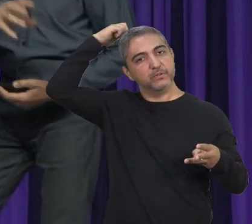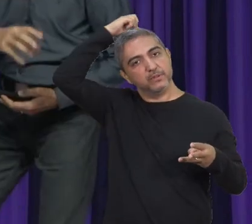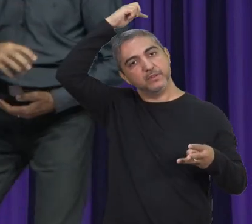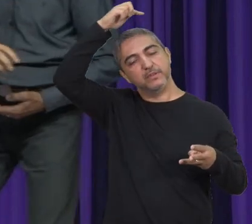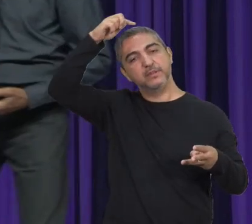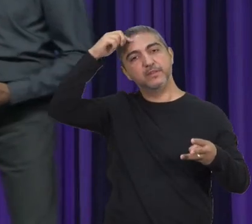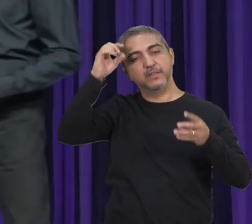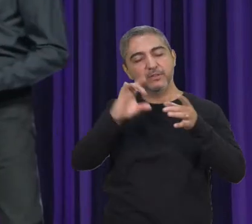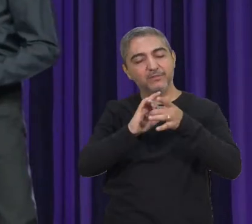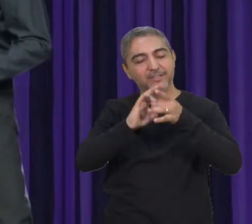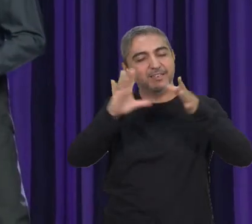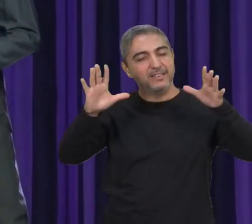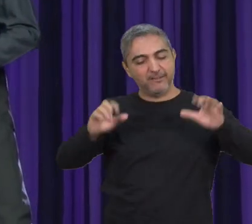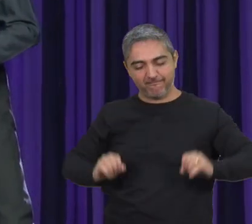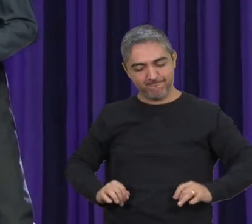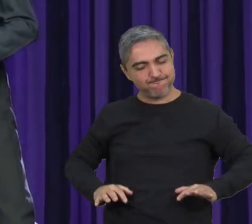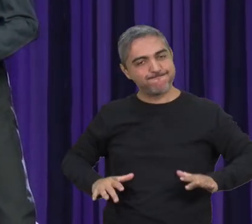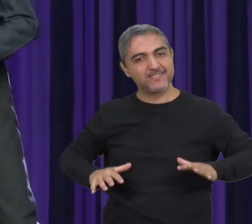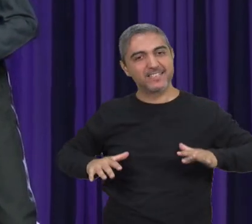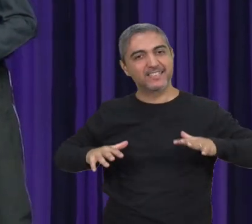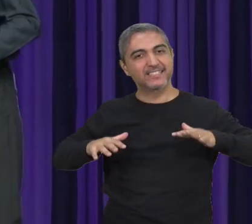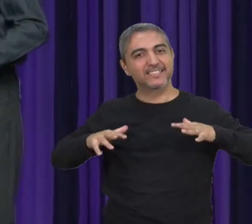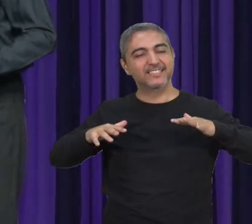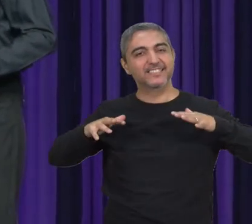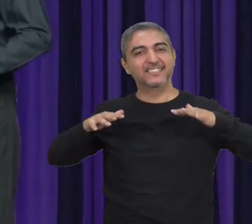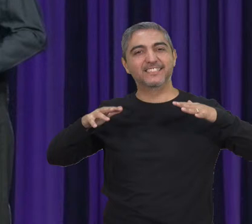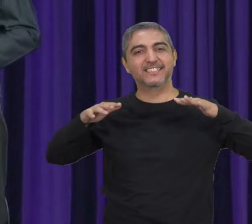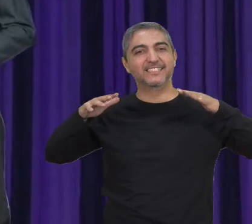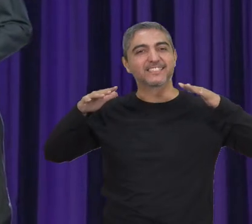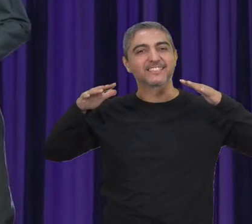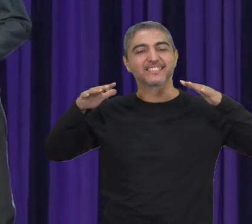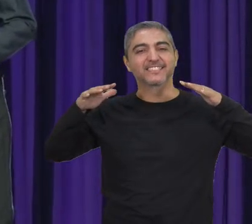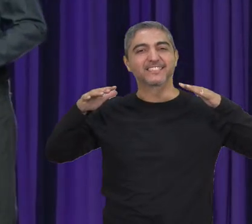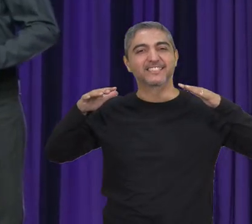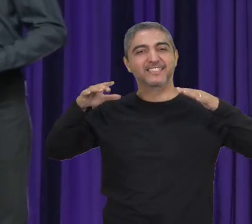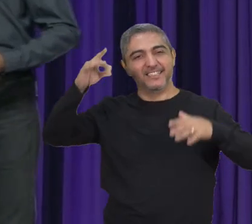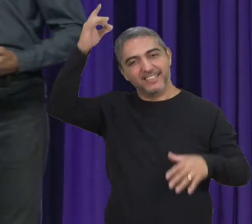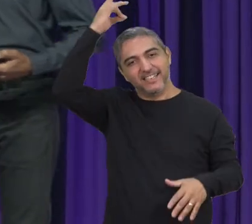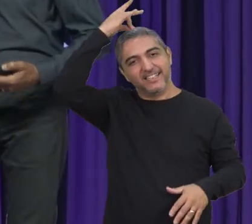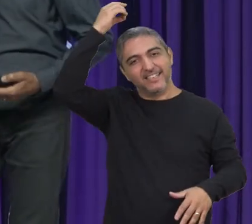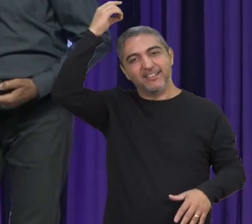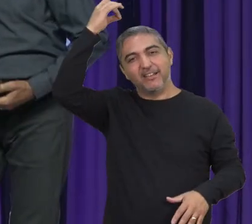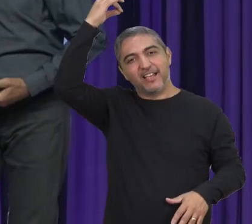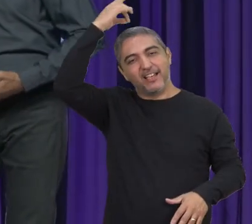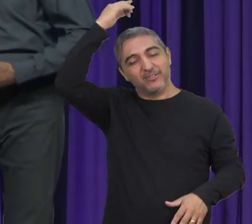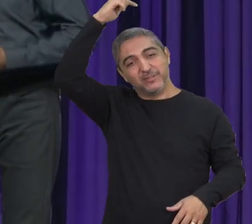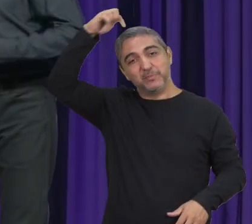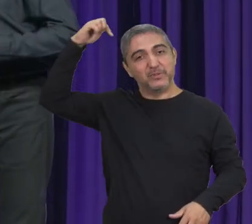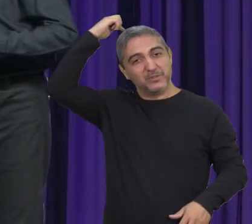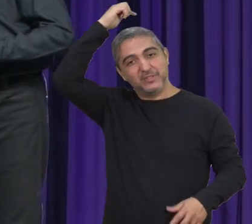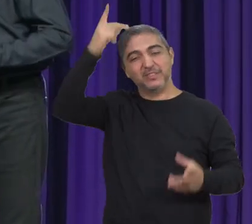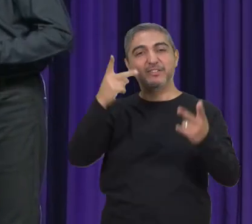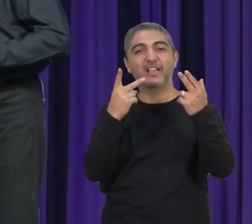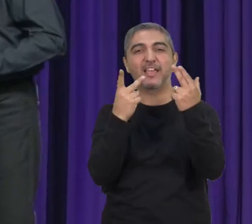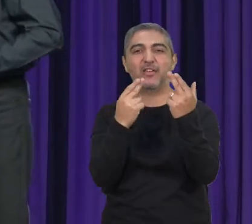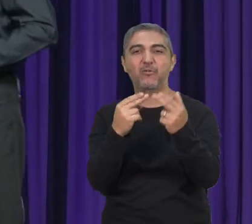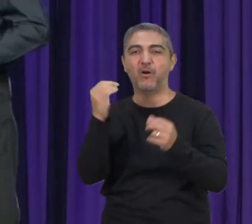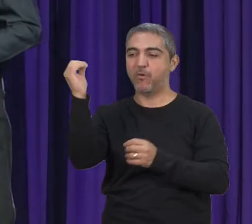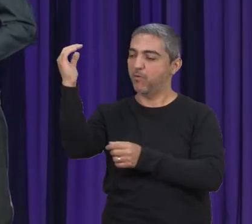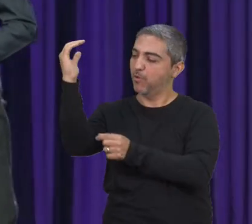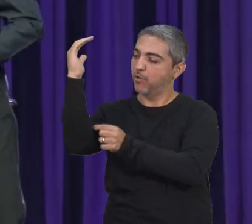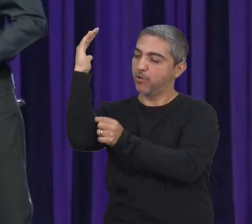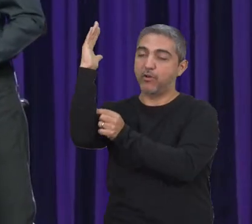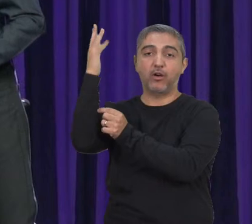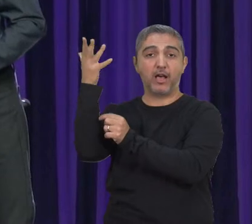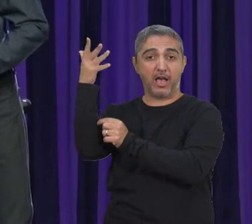seiva que corre do tronco e penetra no ramo e faz com que o ramo tenha a capacidade de produzir